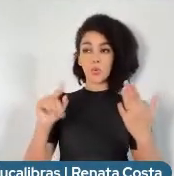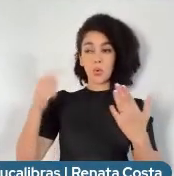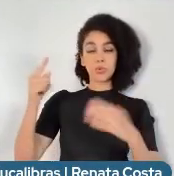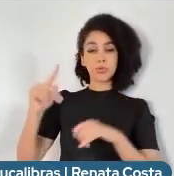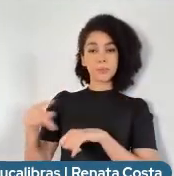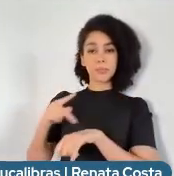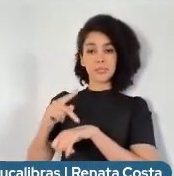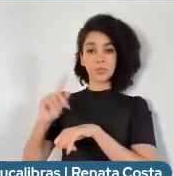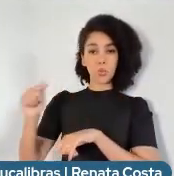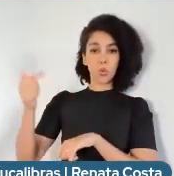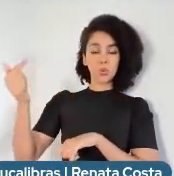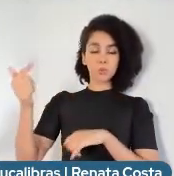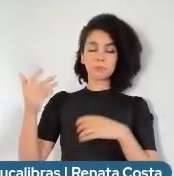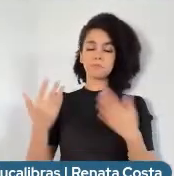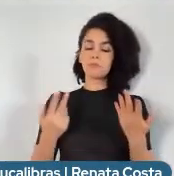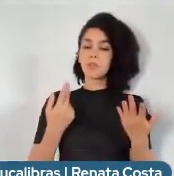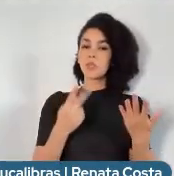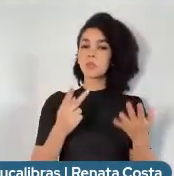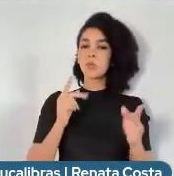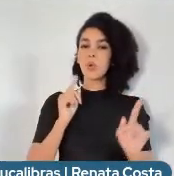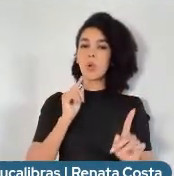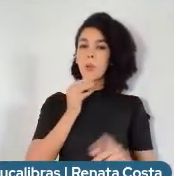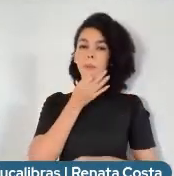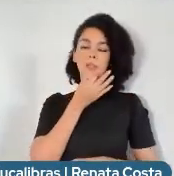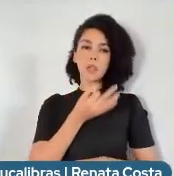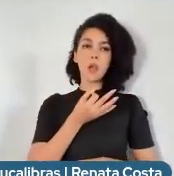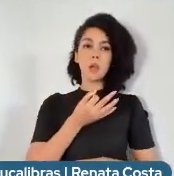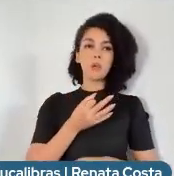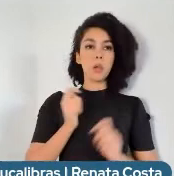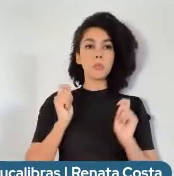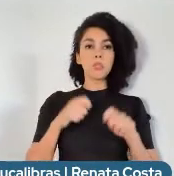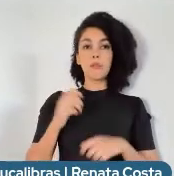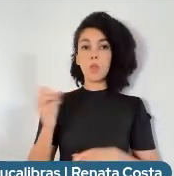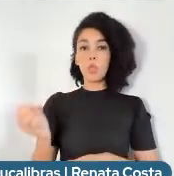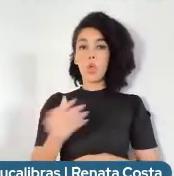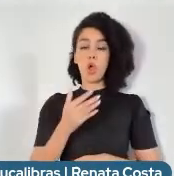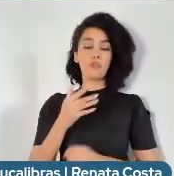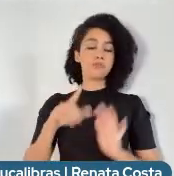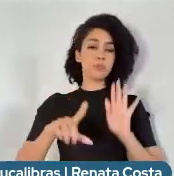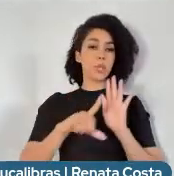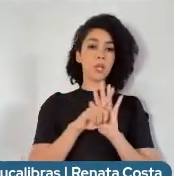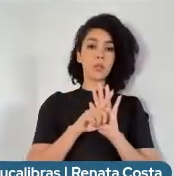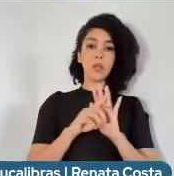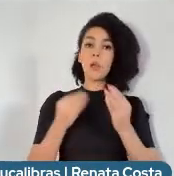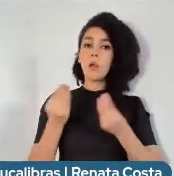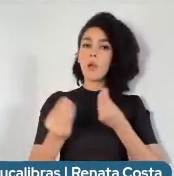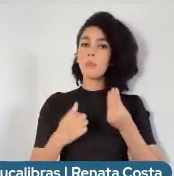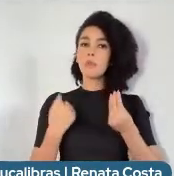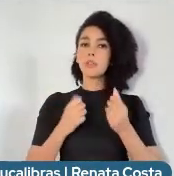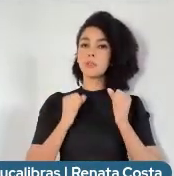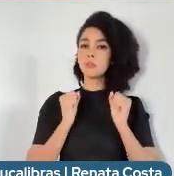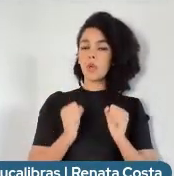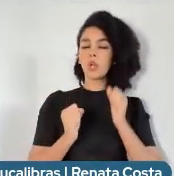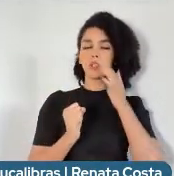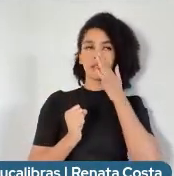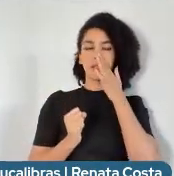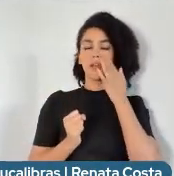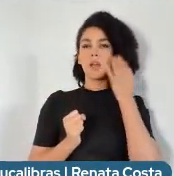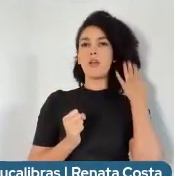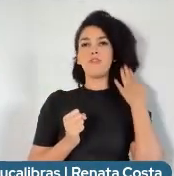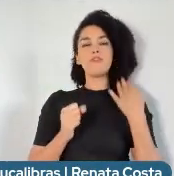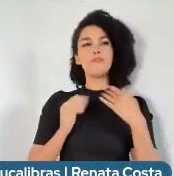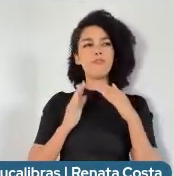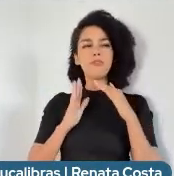Na sua opinião, e numa possível nova legislatura, como a gente poderia endereçar esse